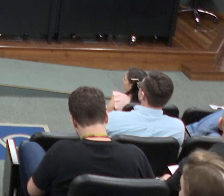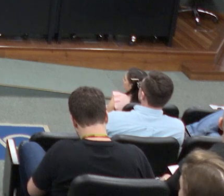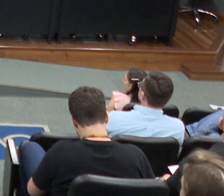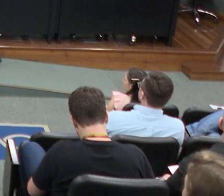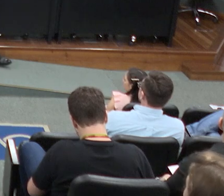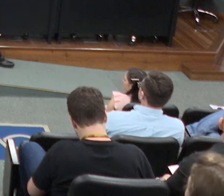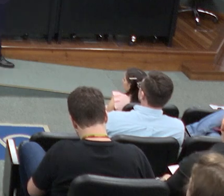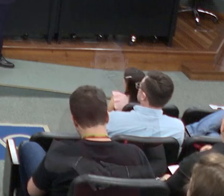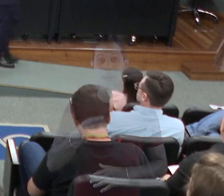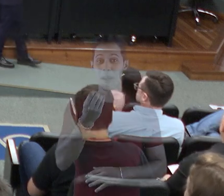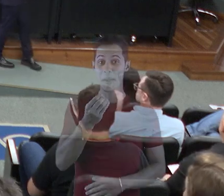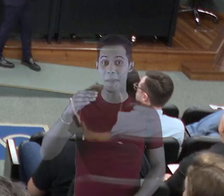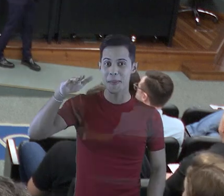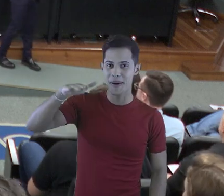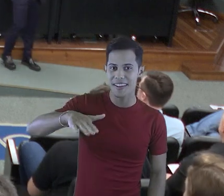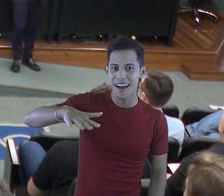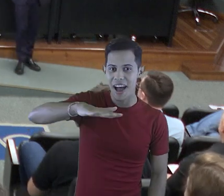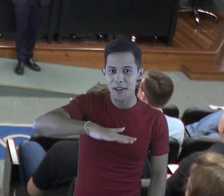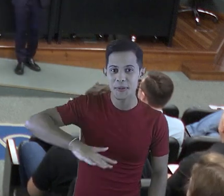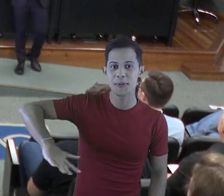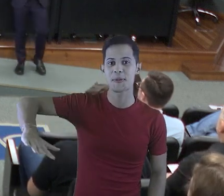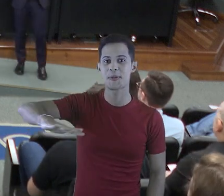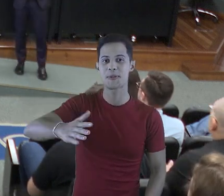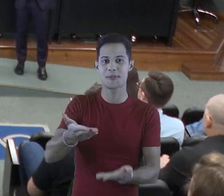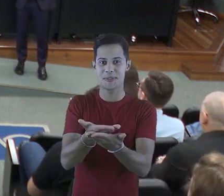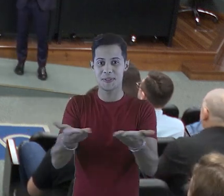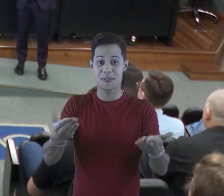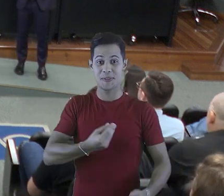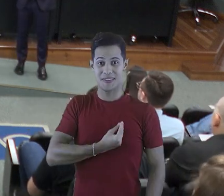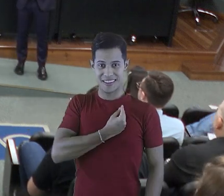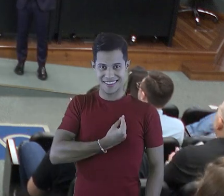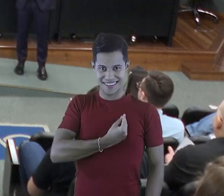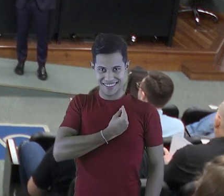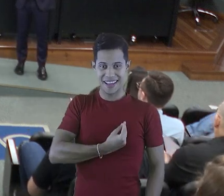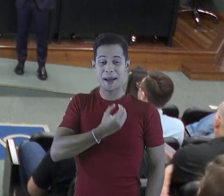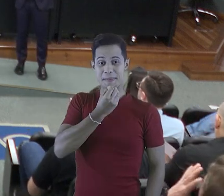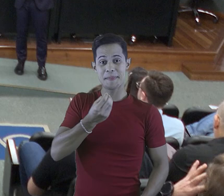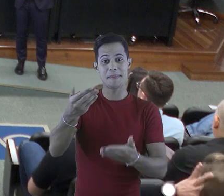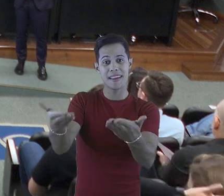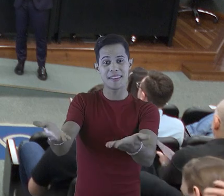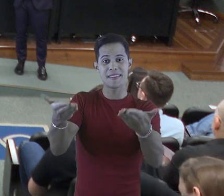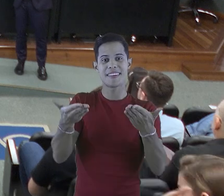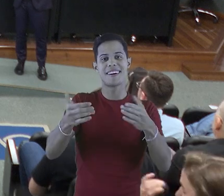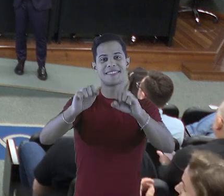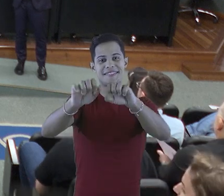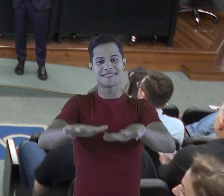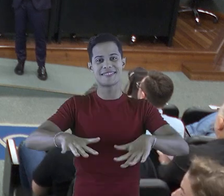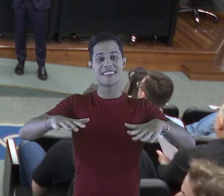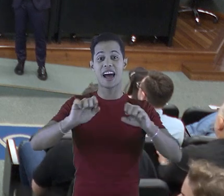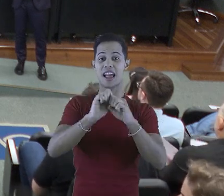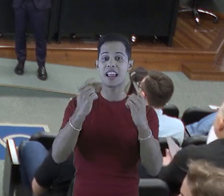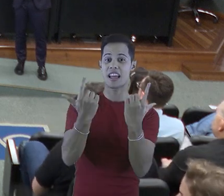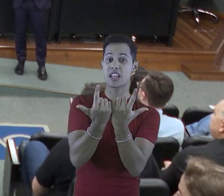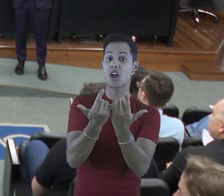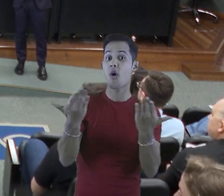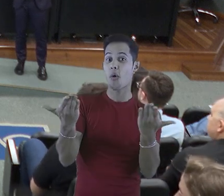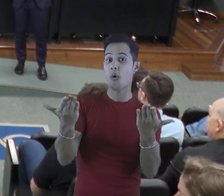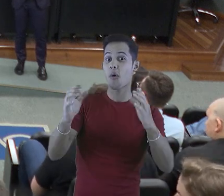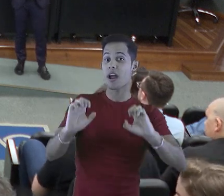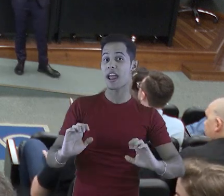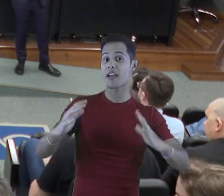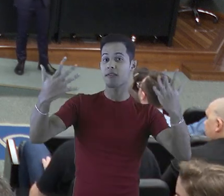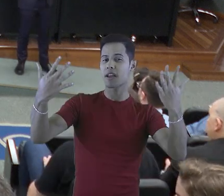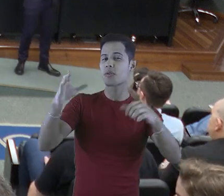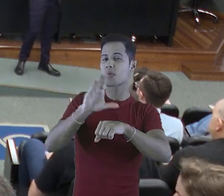Boa tarde a todos e a todas. Sejam bem-vindos ao Plenarinho da LESC para a realização deste evento,